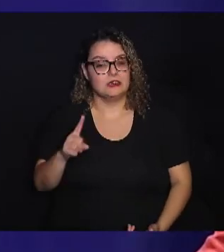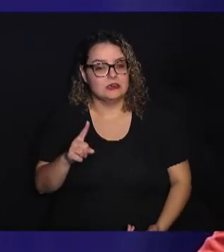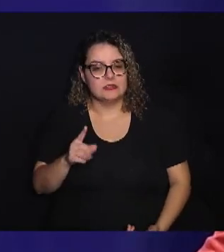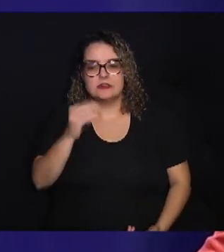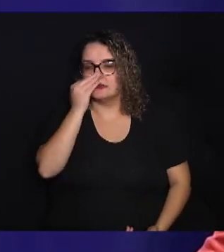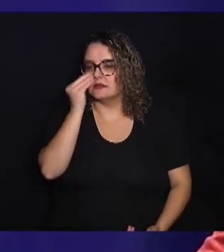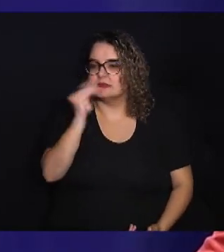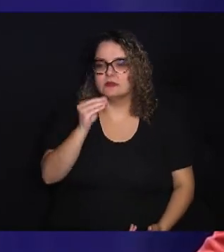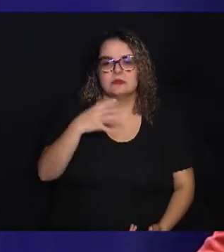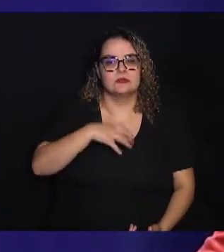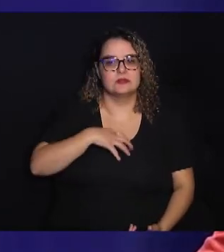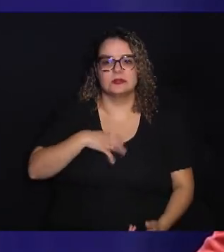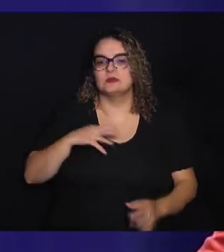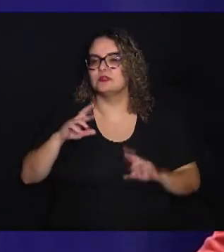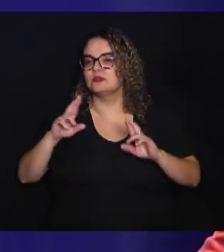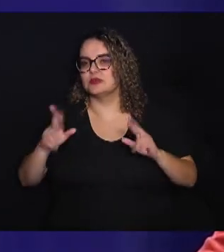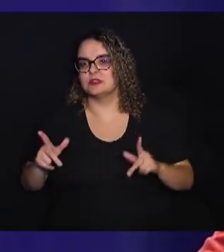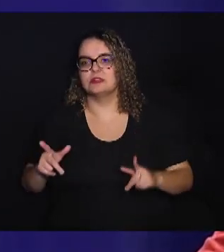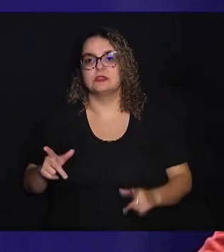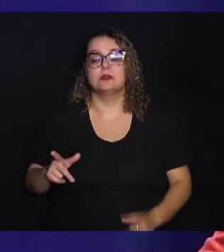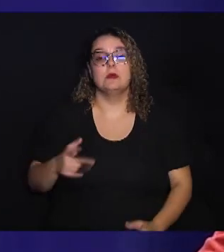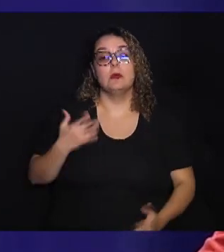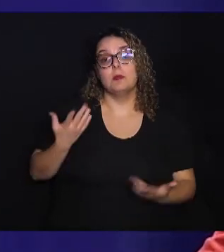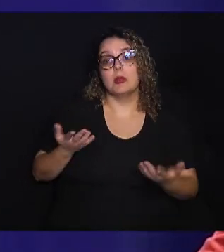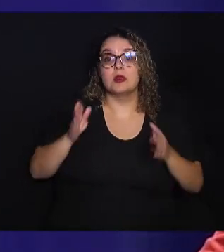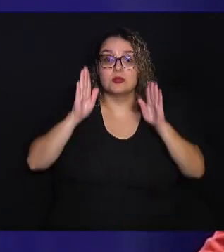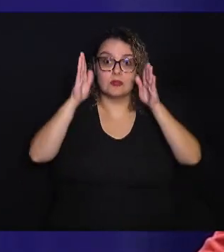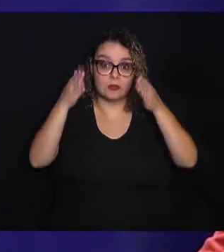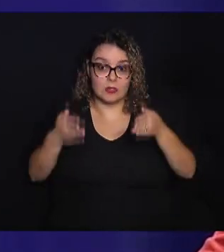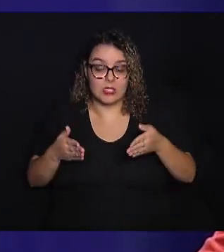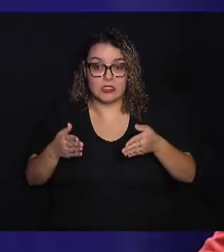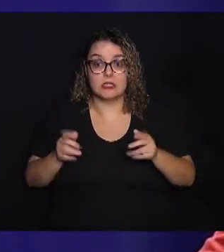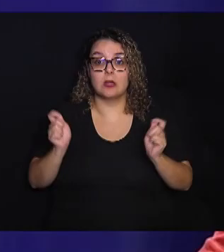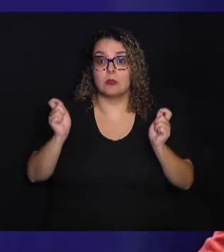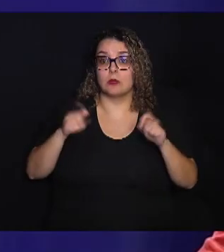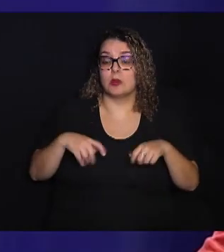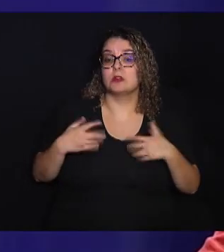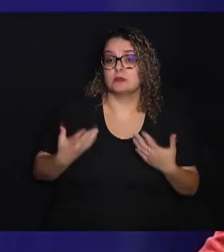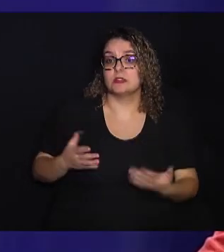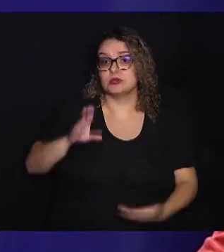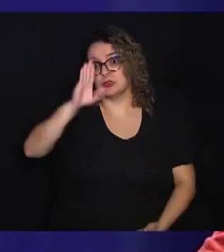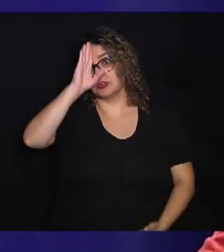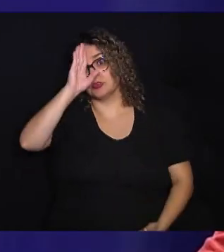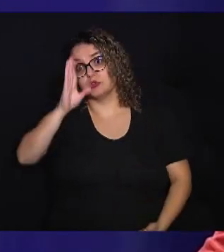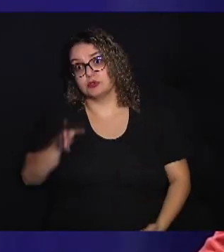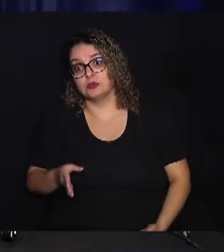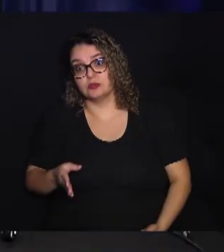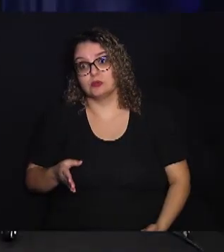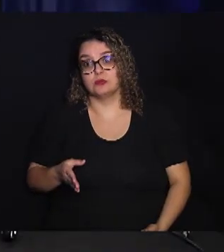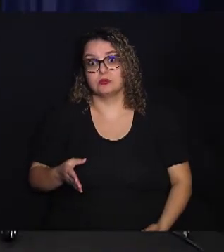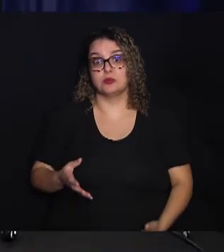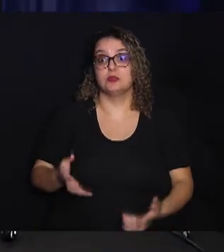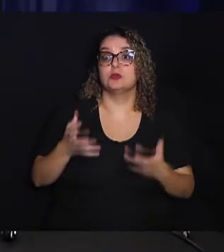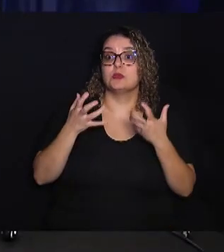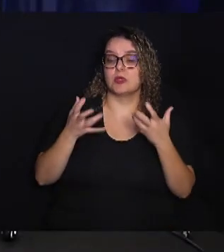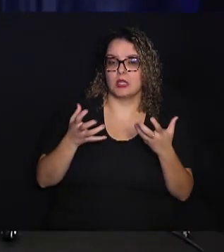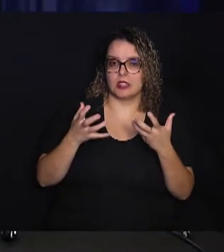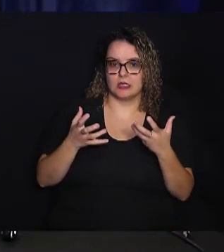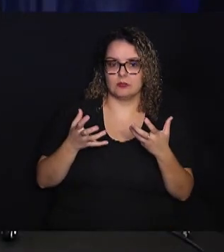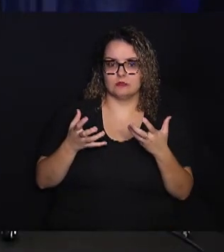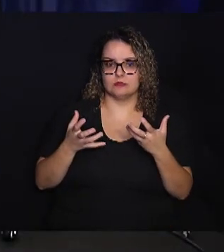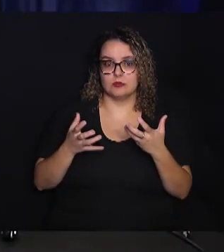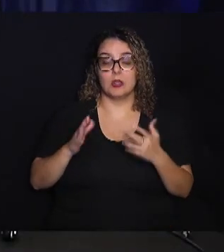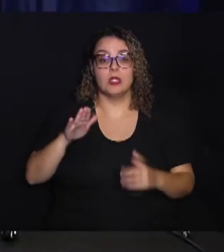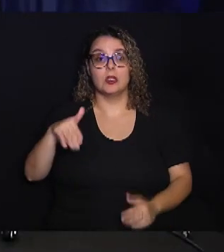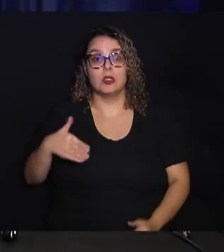condição diferenciada que ela traga, mas focando na sua possibilidade e principalmente no seu querer, né? E quando